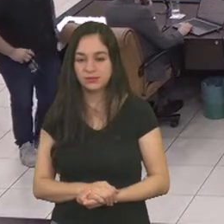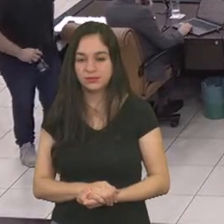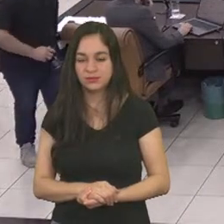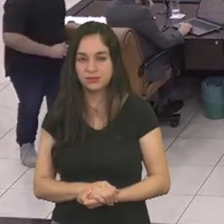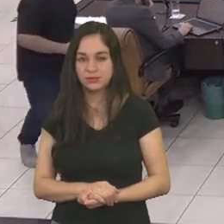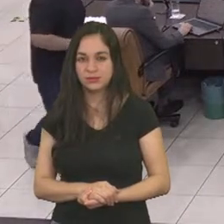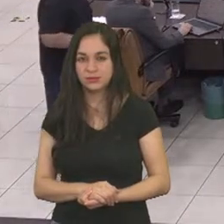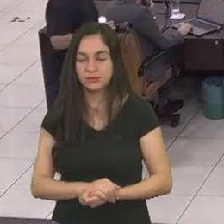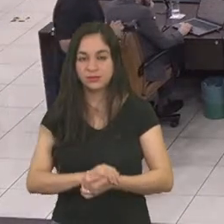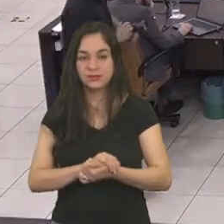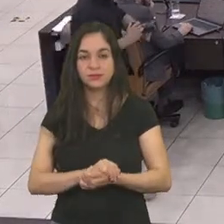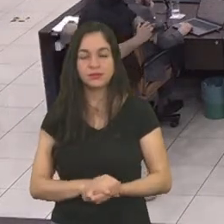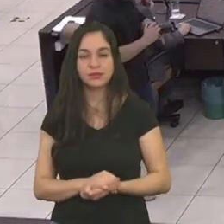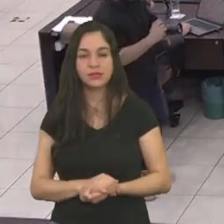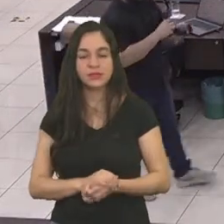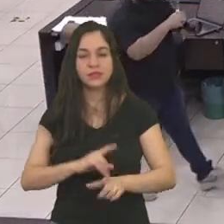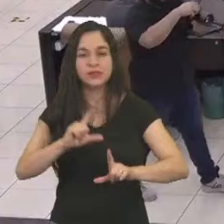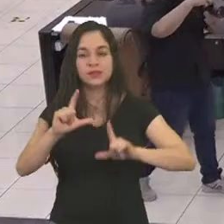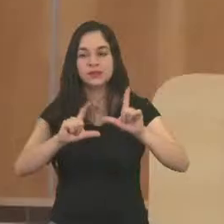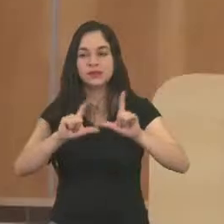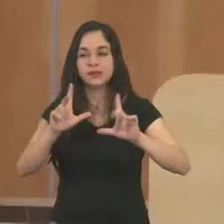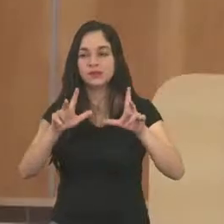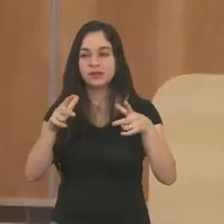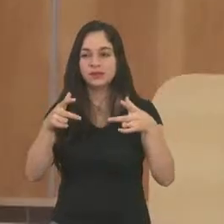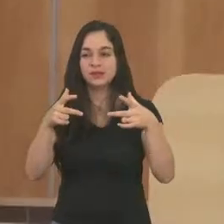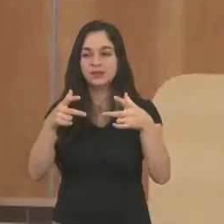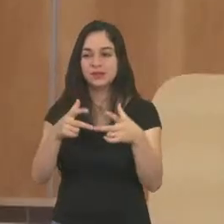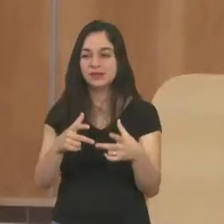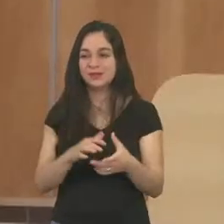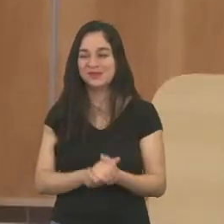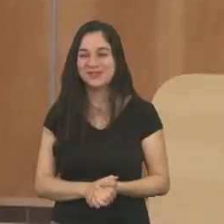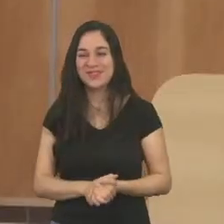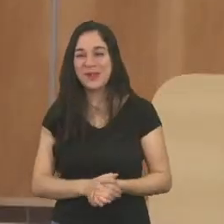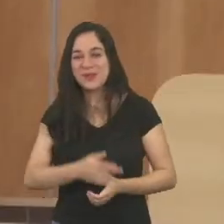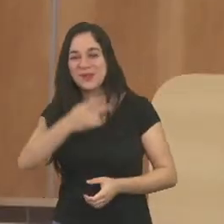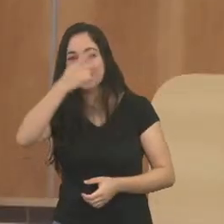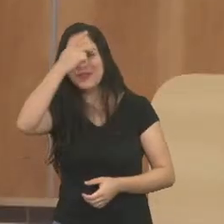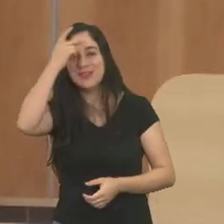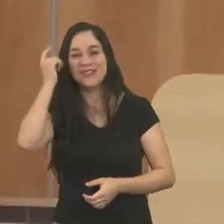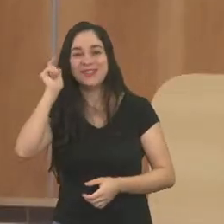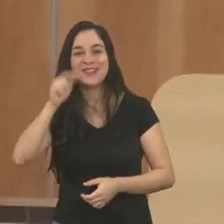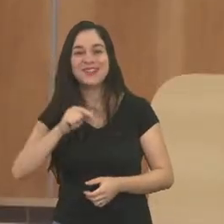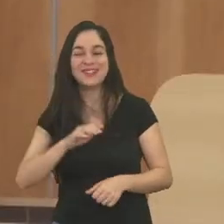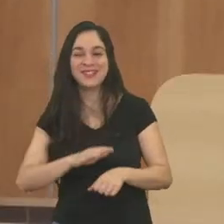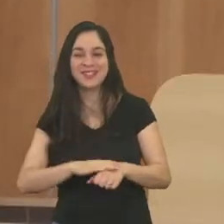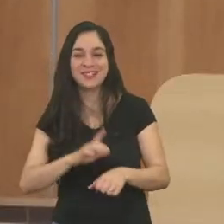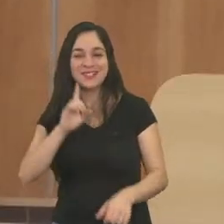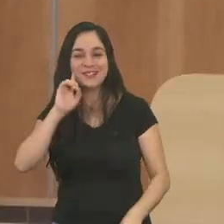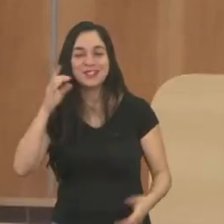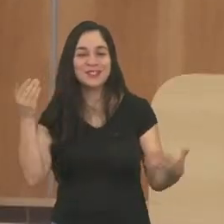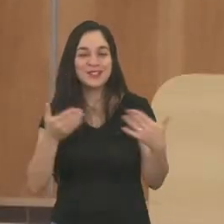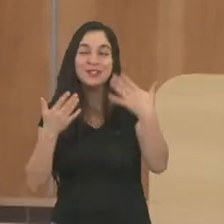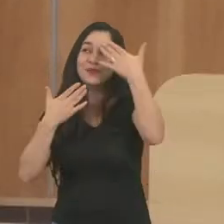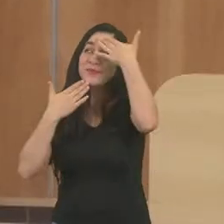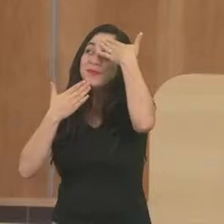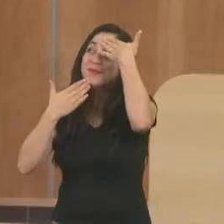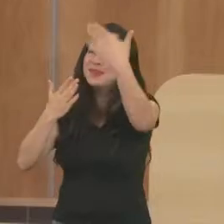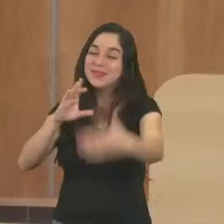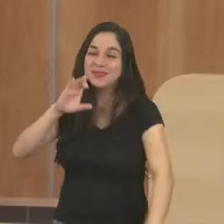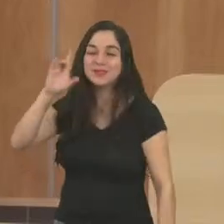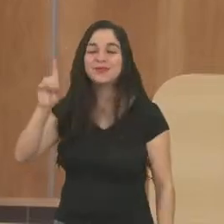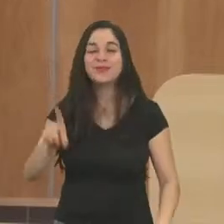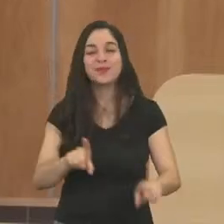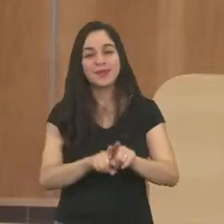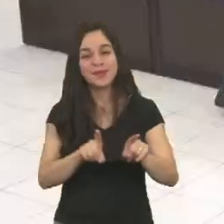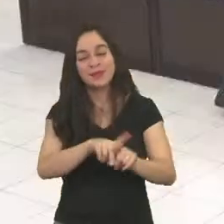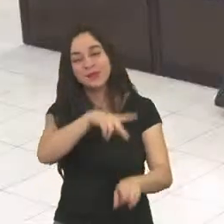Pela TV Câmaras, internauta, agradecer aqui a Deus por mais o dia de hoje, cumprimentar aqui os